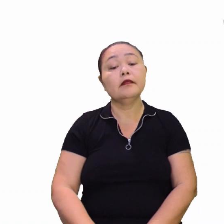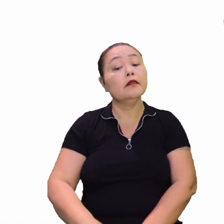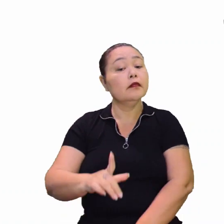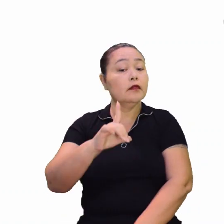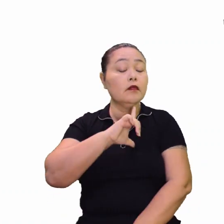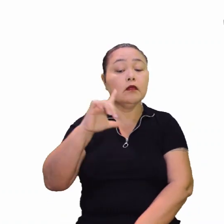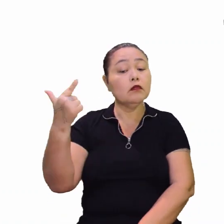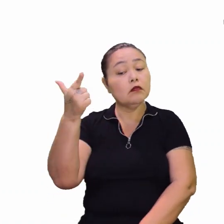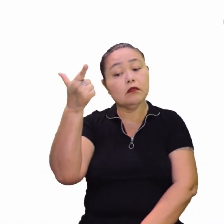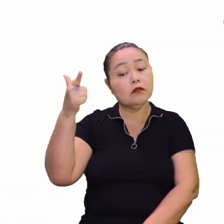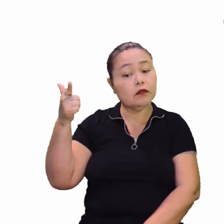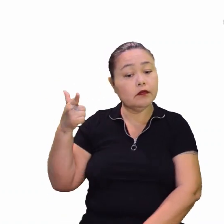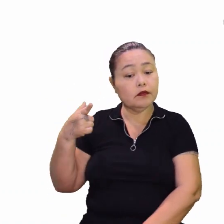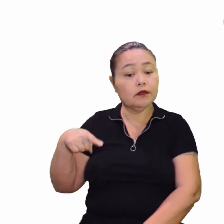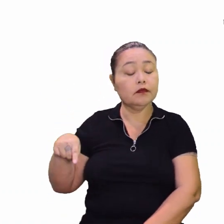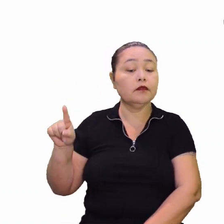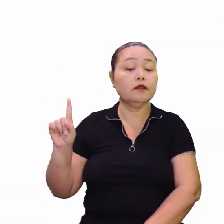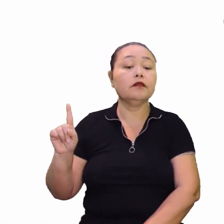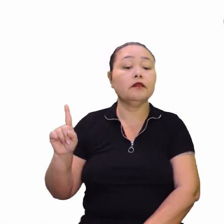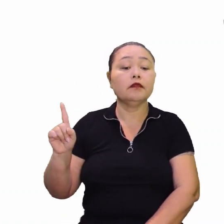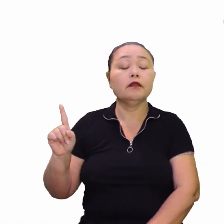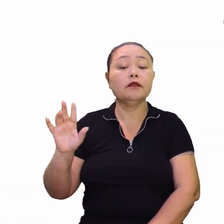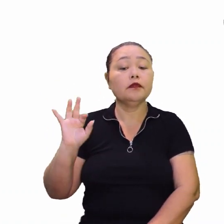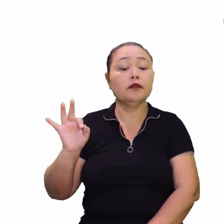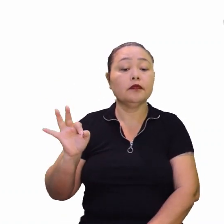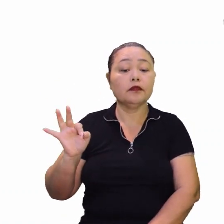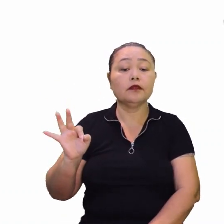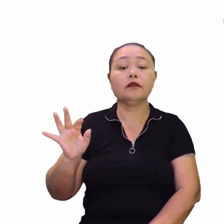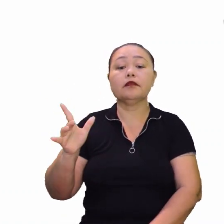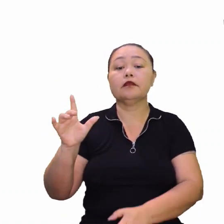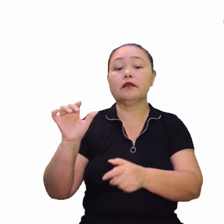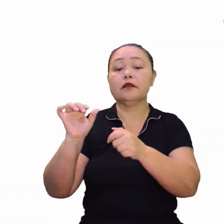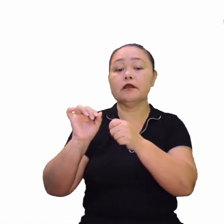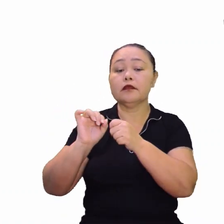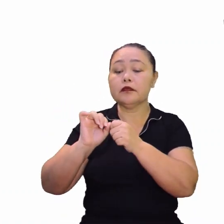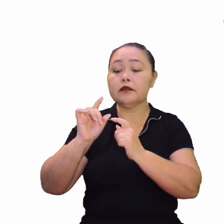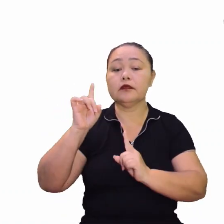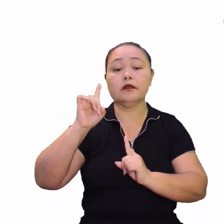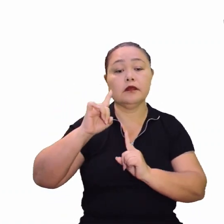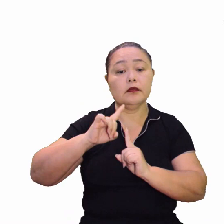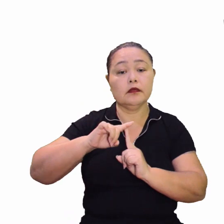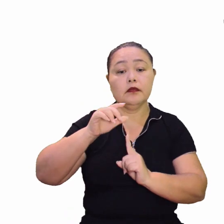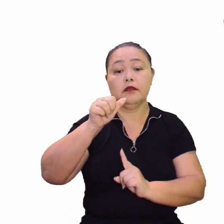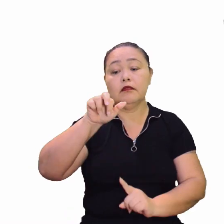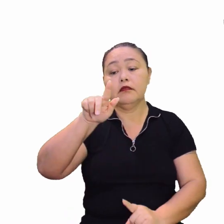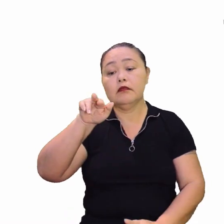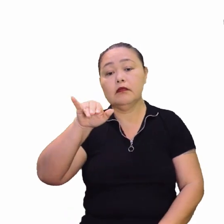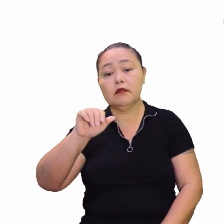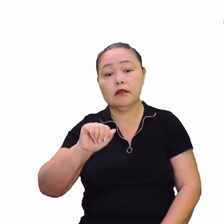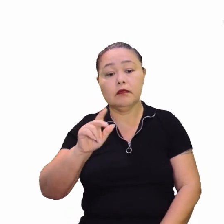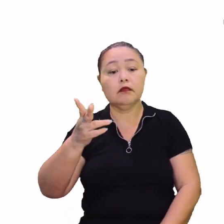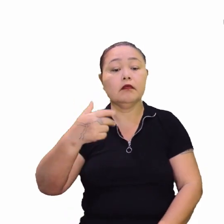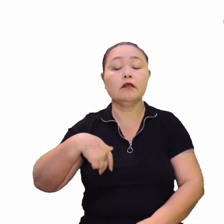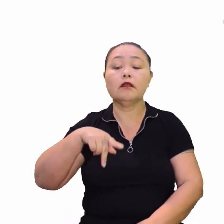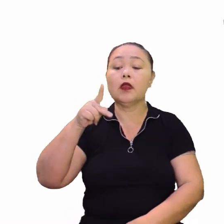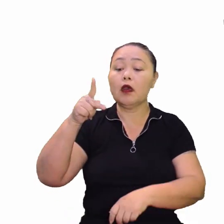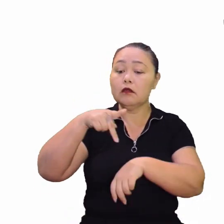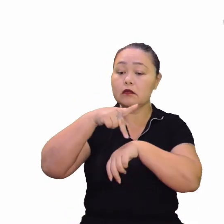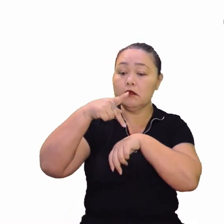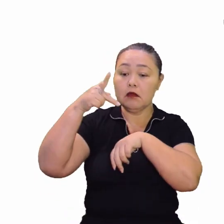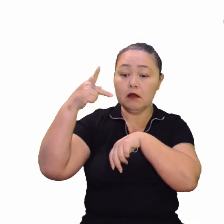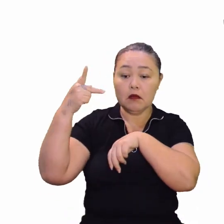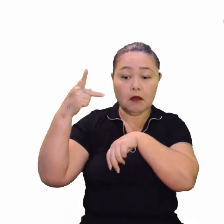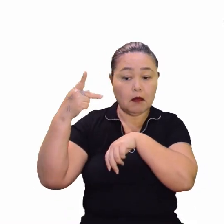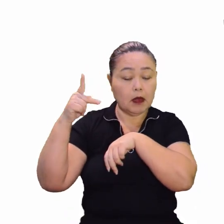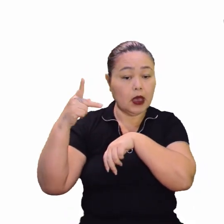Aí nós temos as outras bacias, né, professor Jorge? Exatamente, Tocantins, Araguaia, Paraguai, Uruguai,